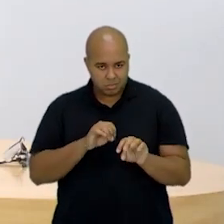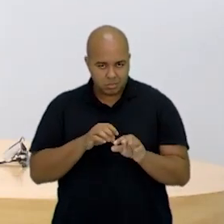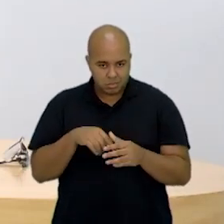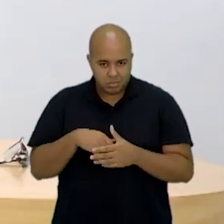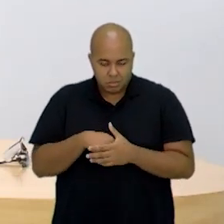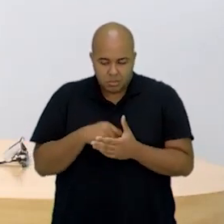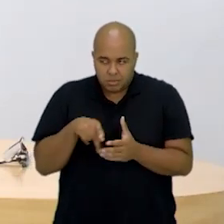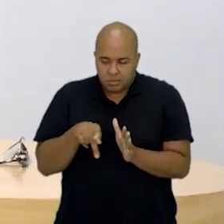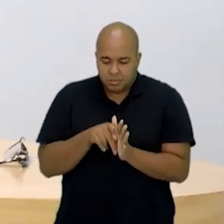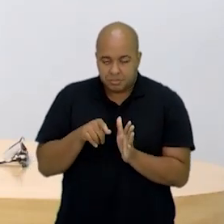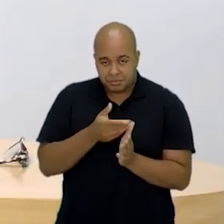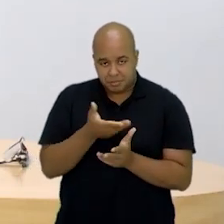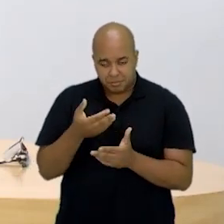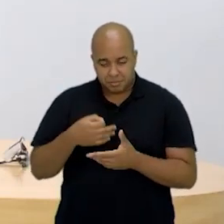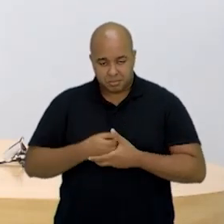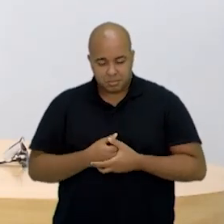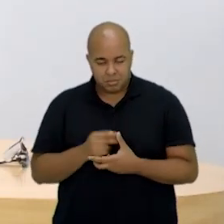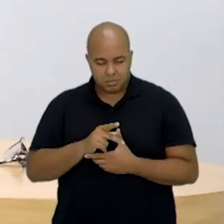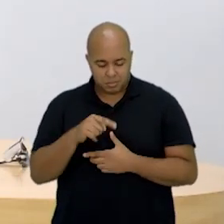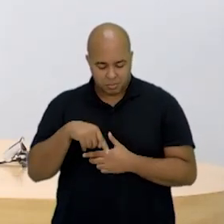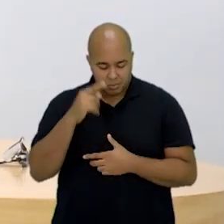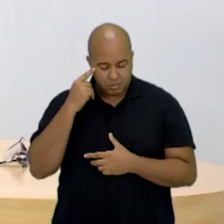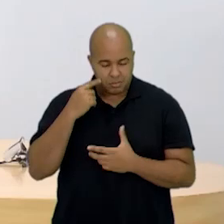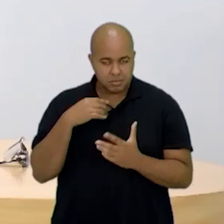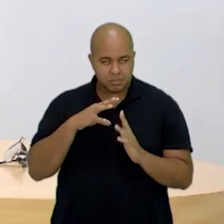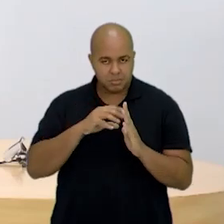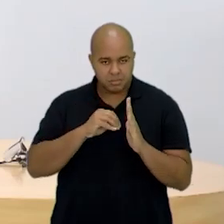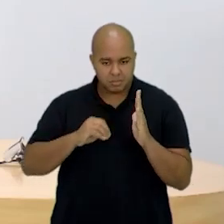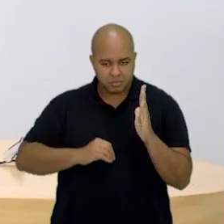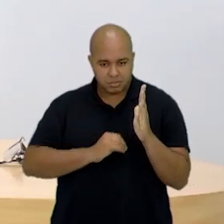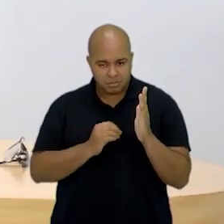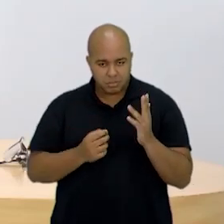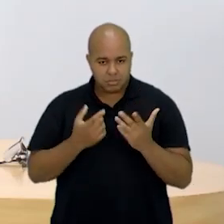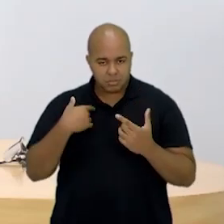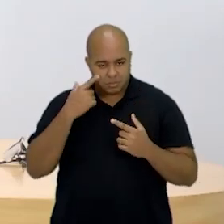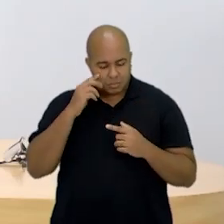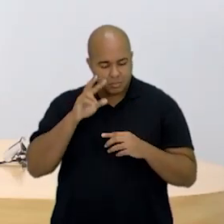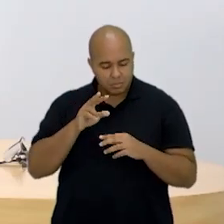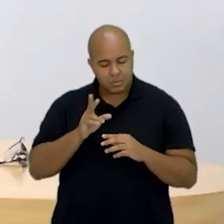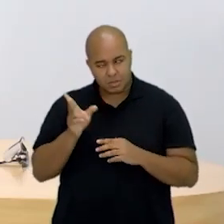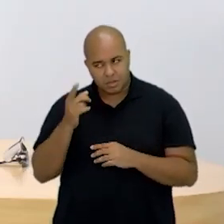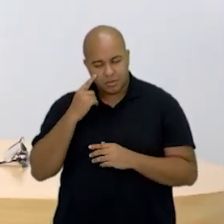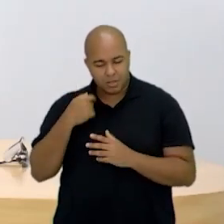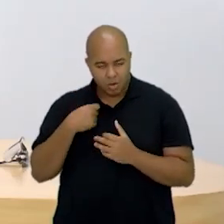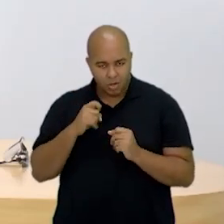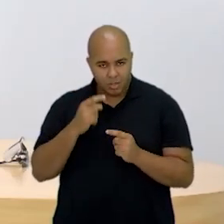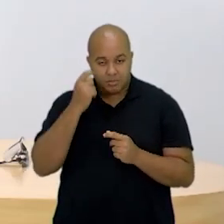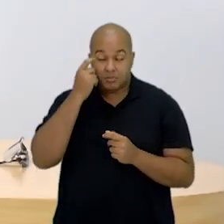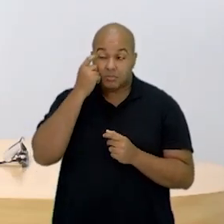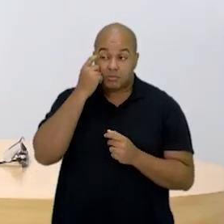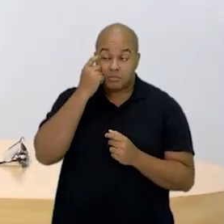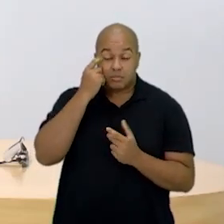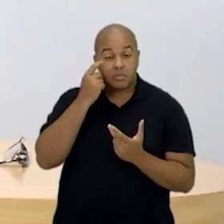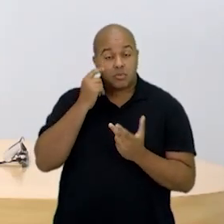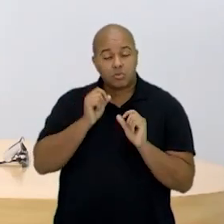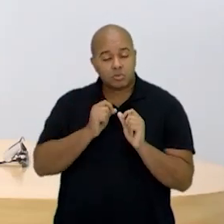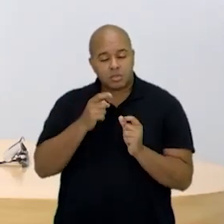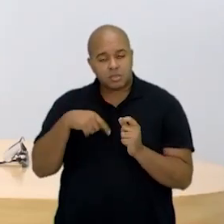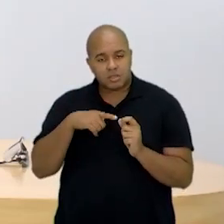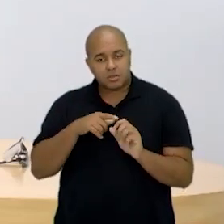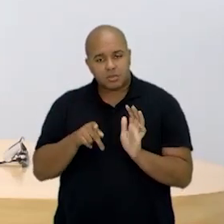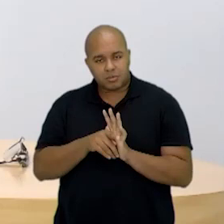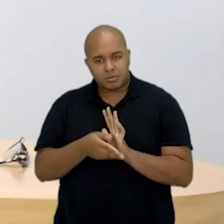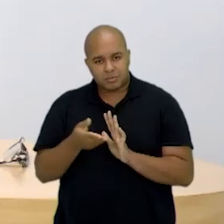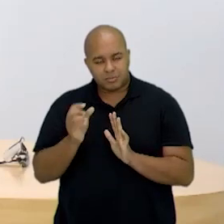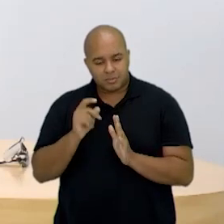essas aulas aí para vocês os professores aqui do centro de mídias vai lá e verifica o que que a gente tem